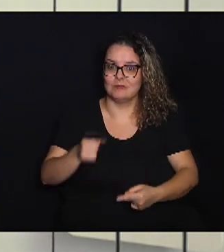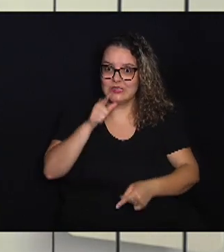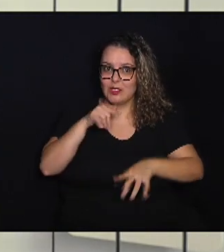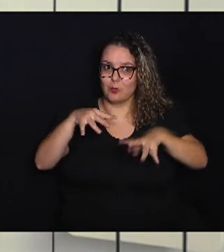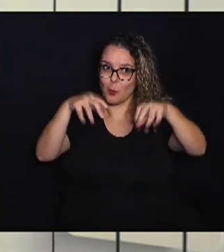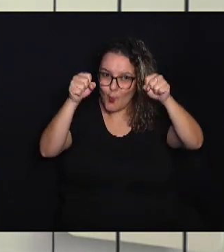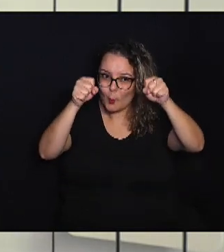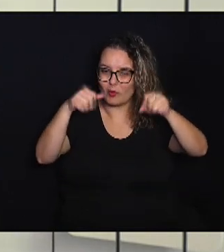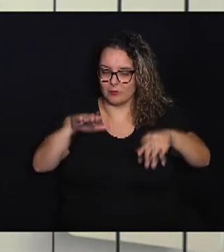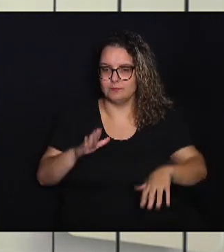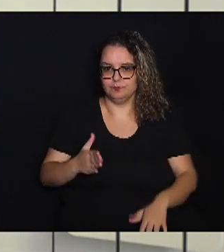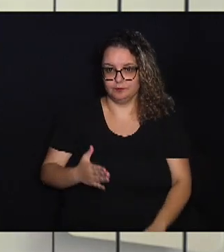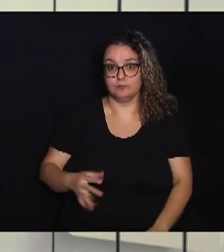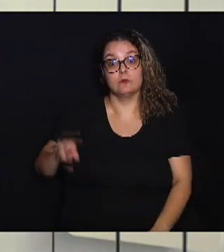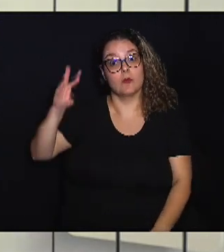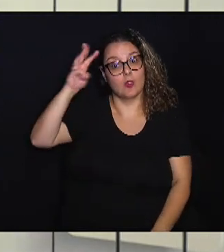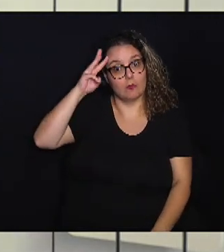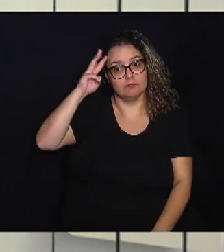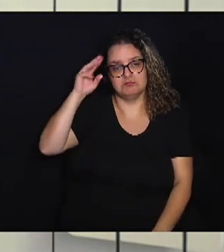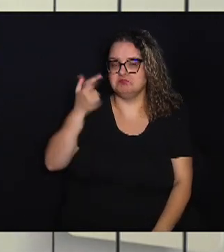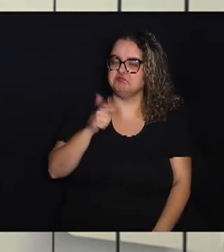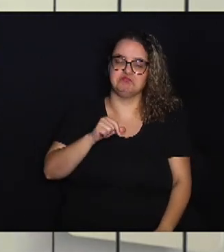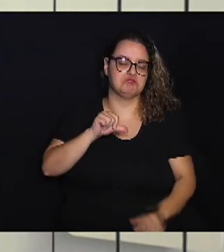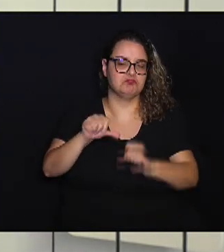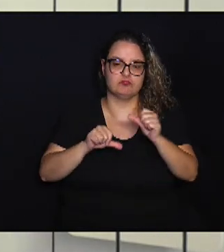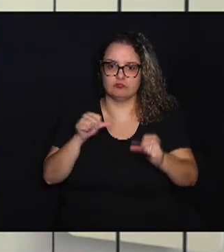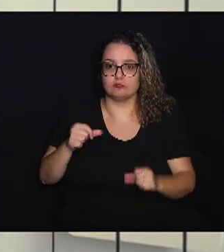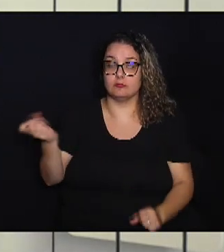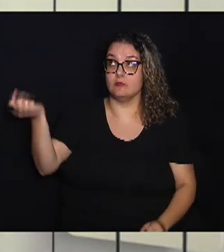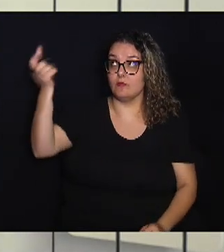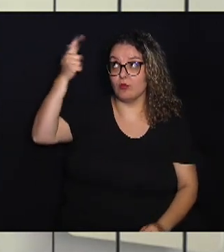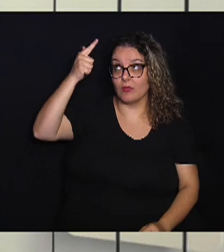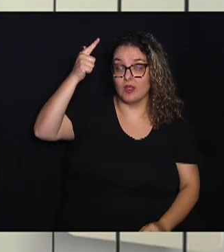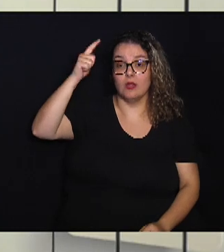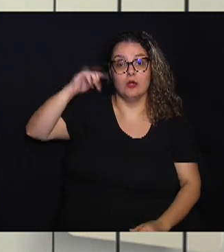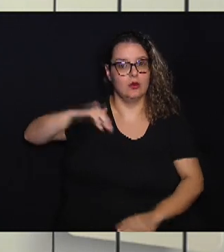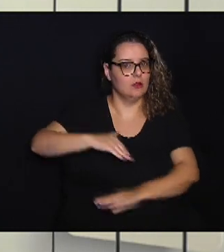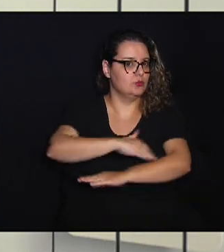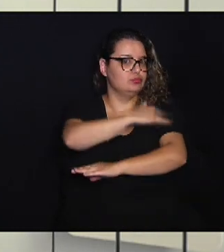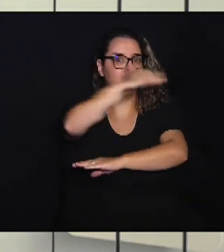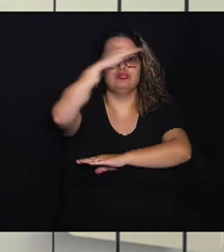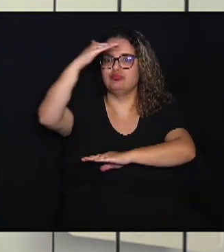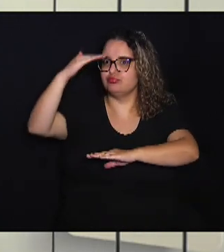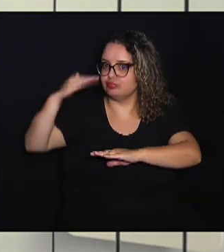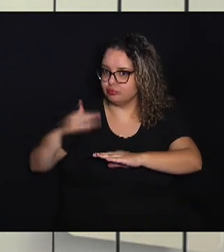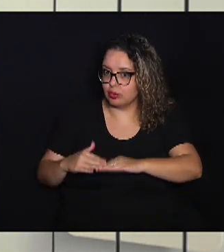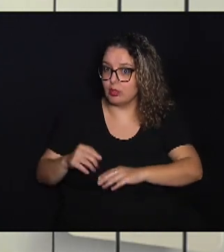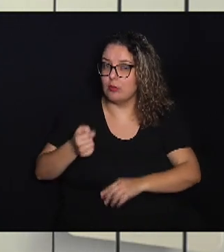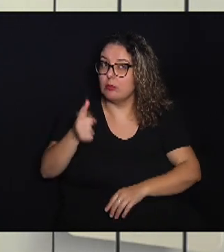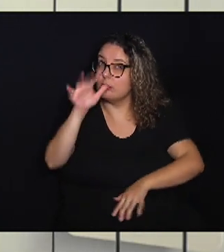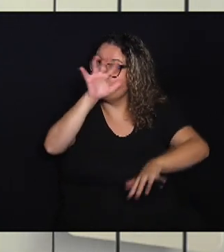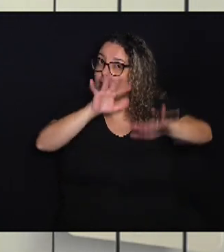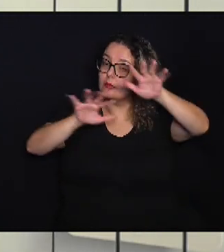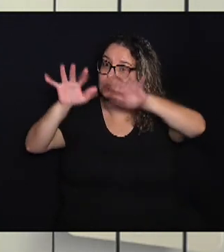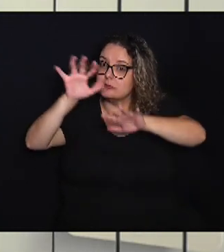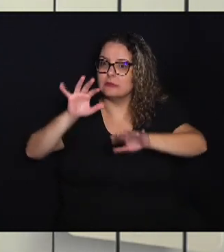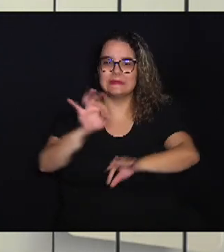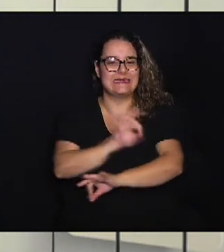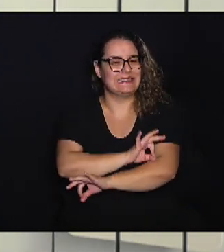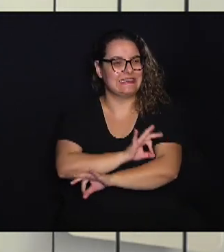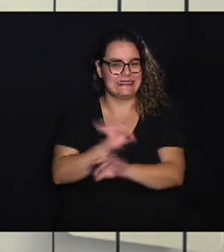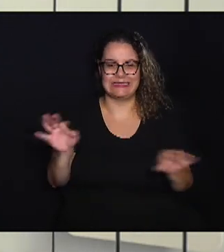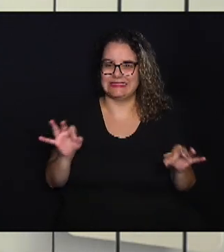Para amanhã, terça-feira, sem alteração, com o sol aparecendo durante todo o dia, pouca nebulosidade e nada